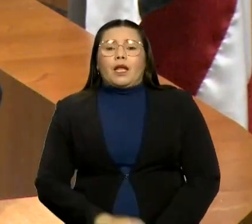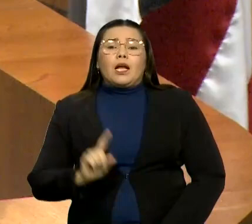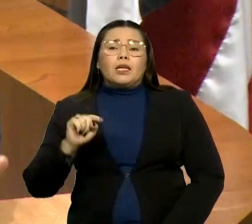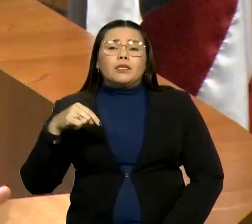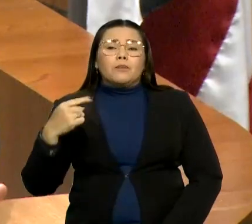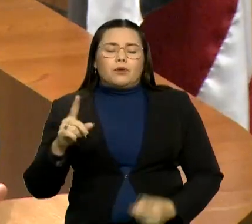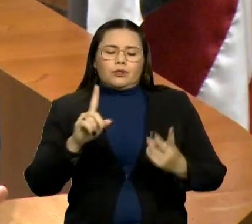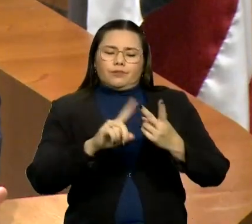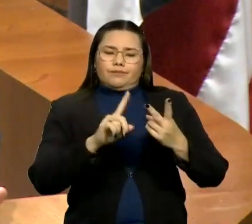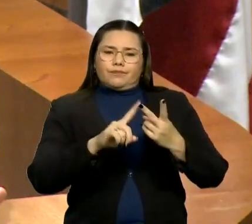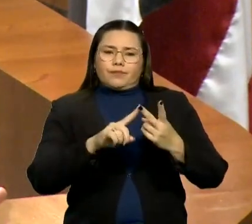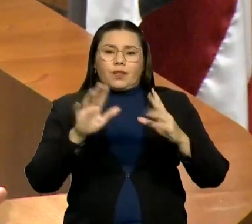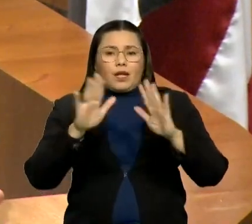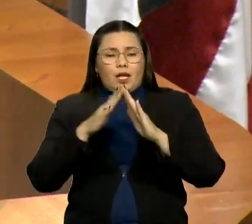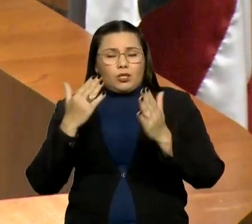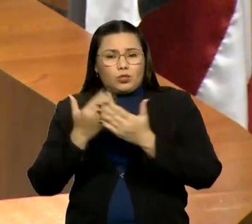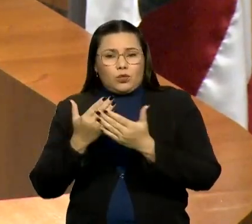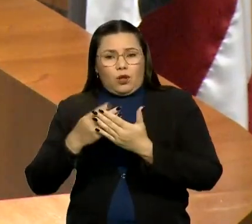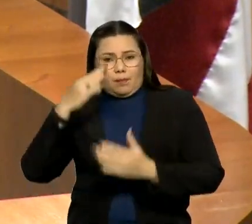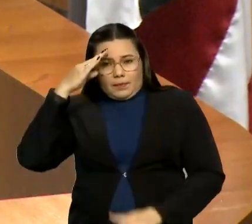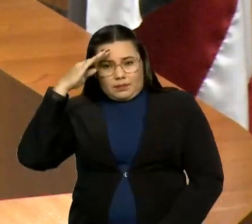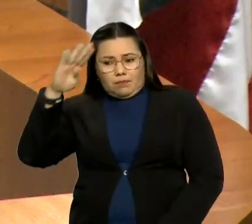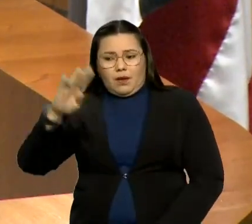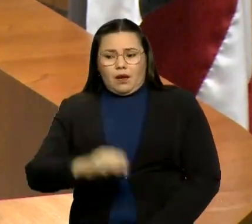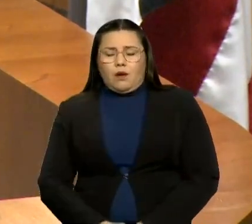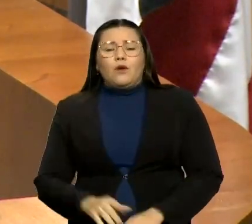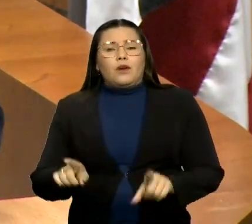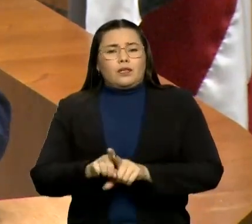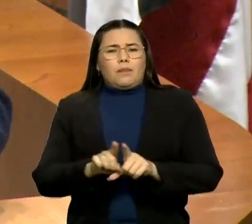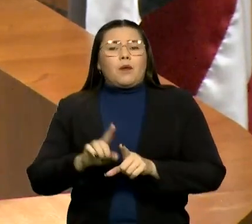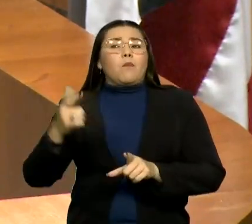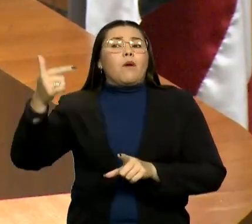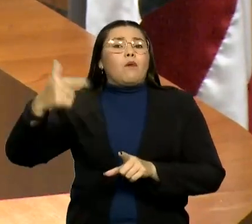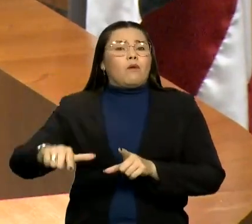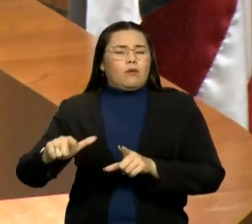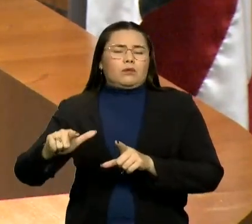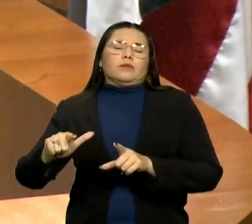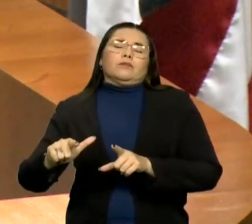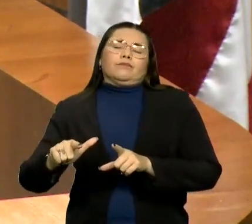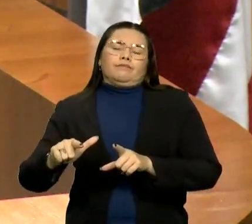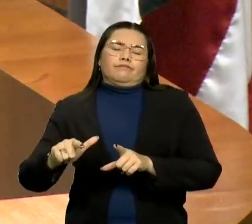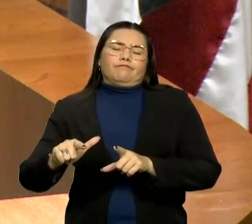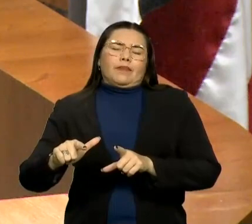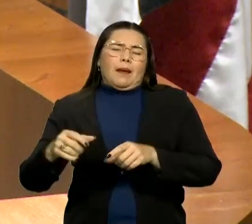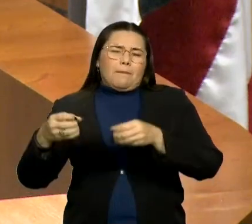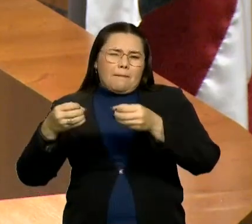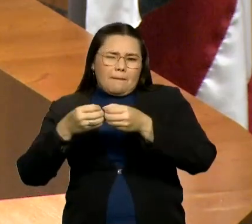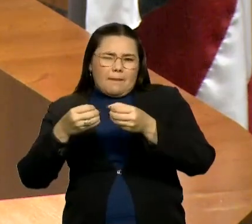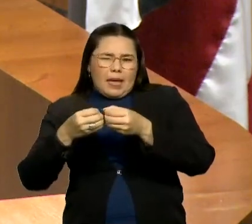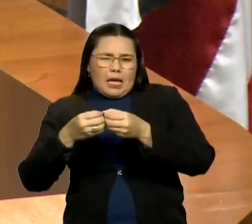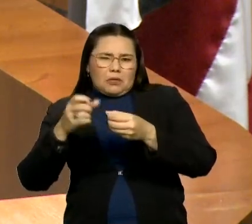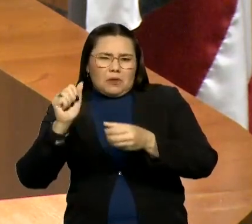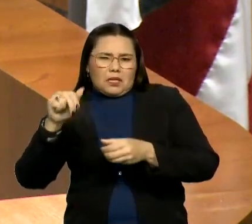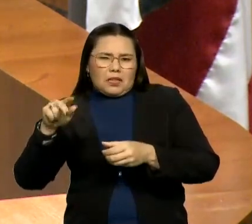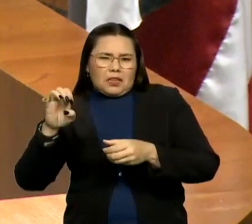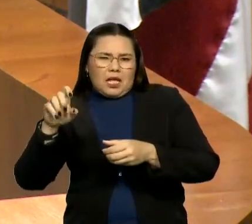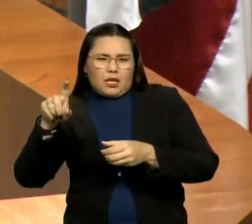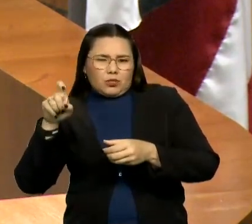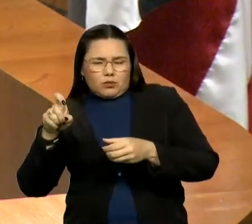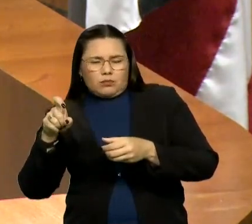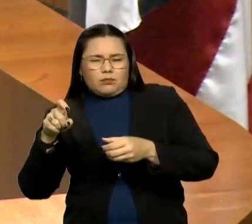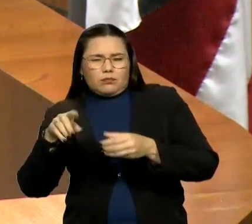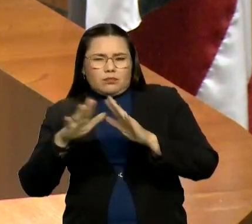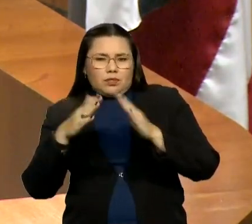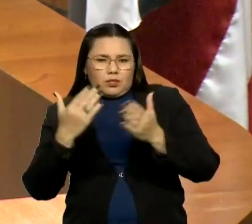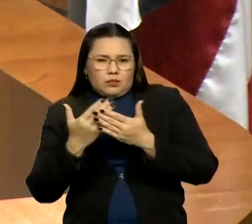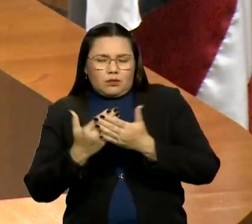escolas, uma escola principal e no anexo. Inclusive, já havíamos denunciado aqui uma escola de tempo integral que não reúne as